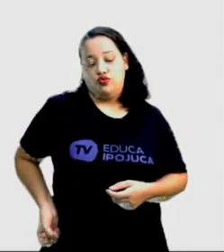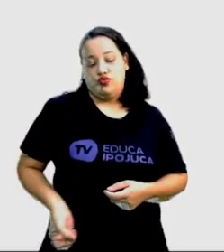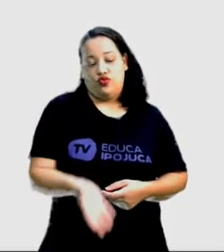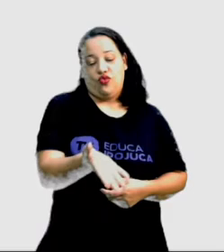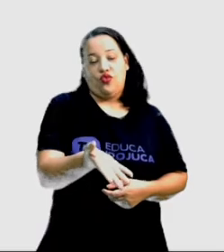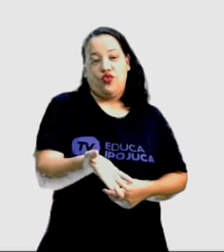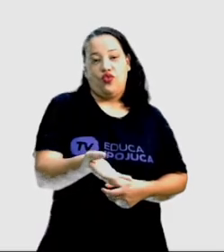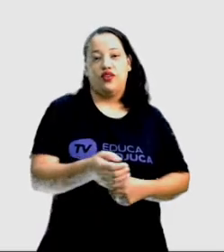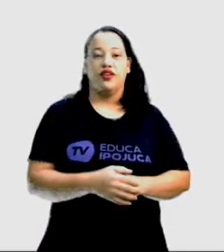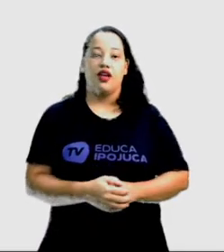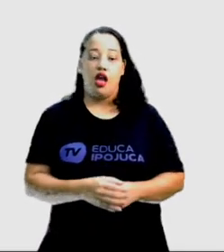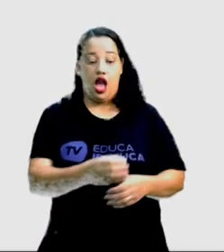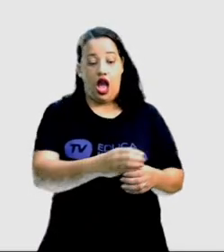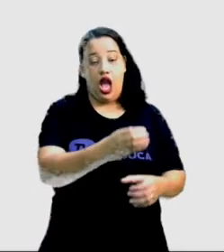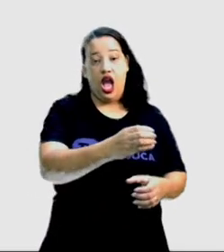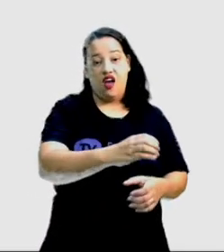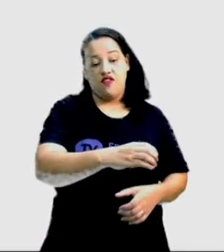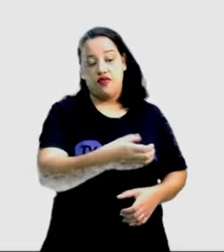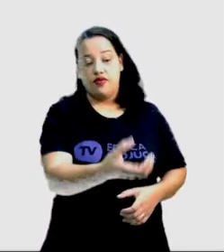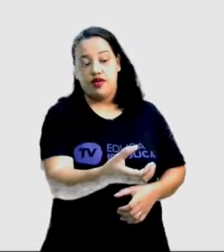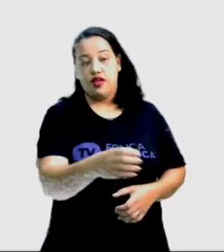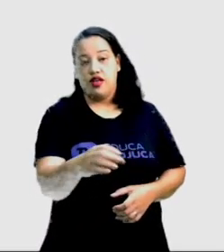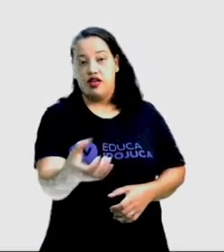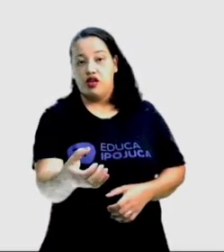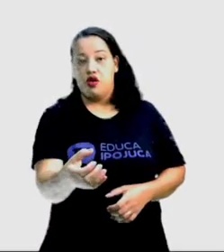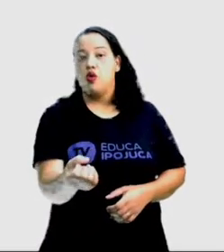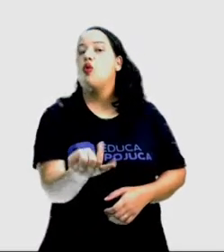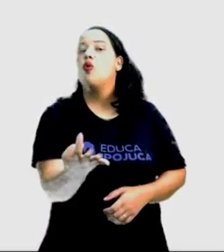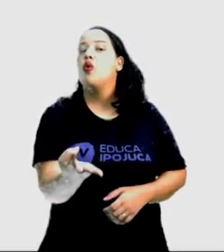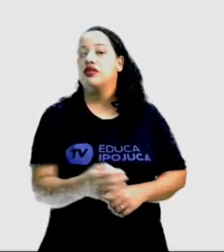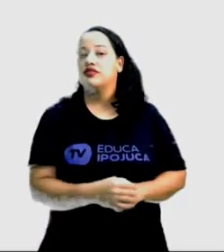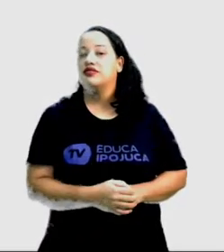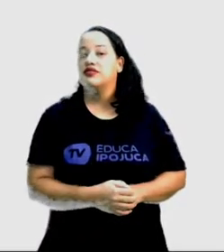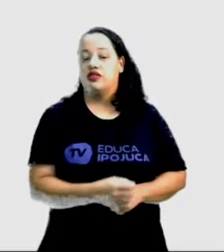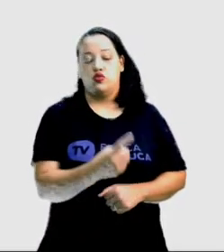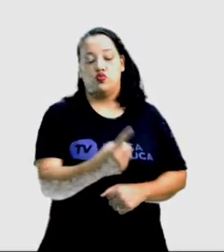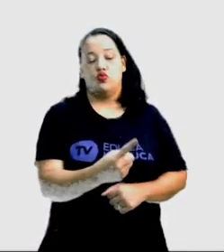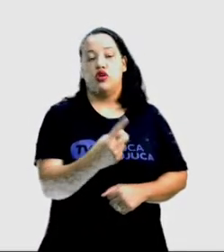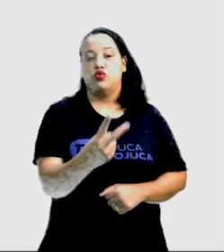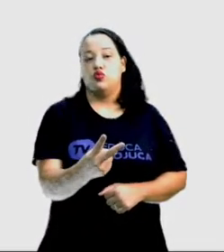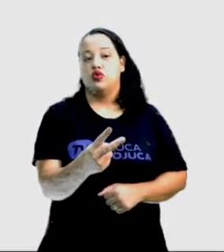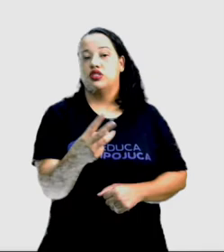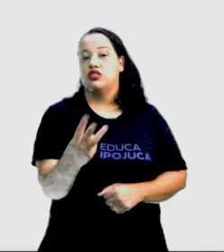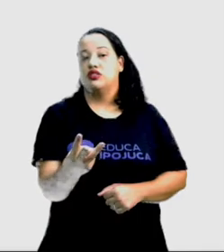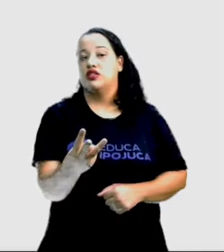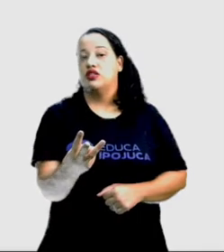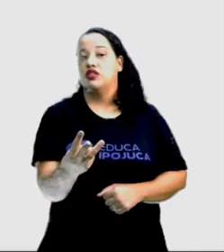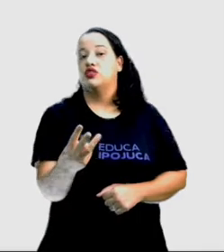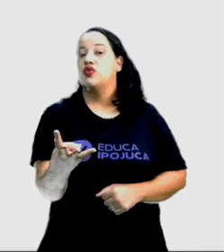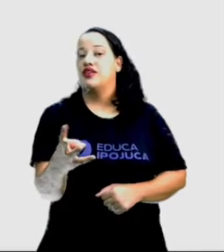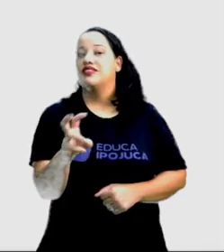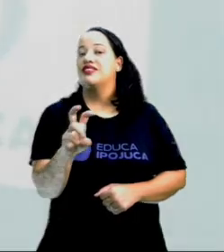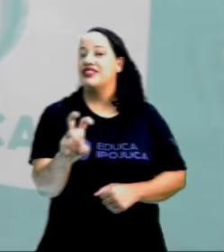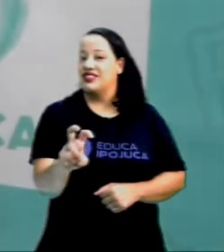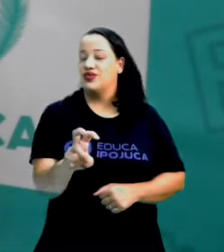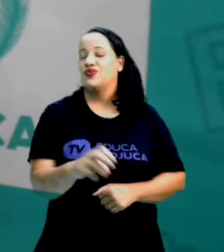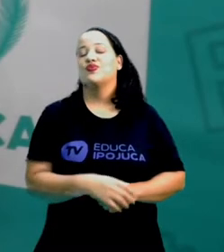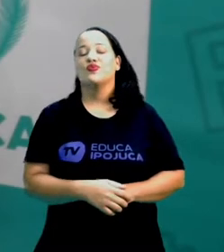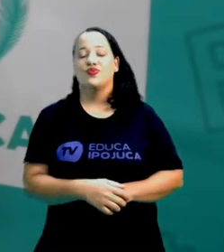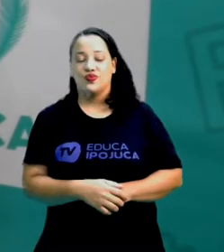Quantas garrafas Roberto derrubou? Vamos contar? Uma, duas, três, quatro,